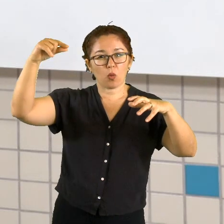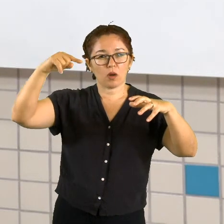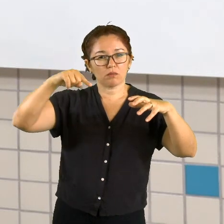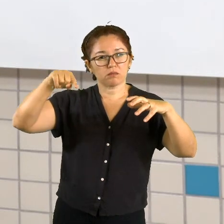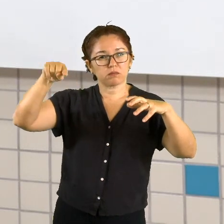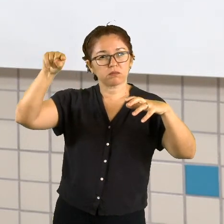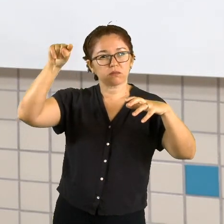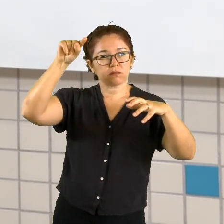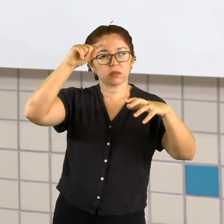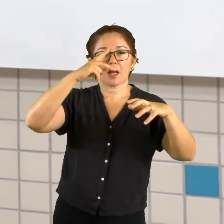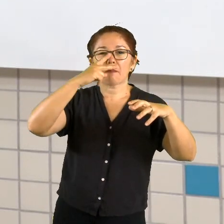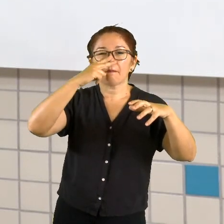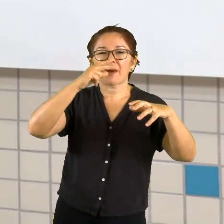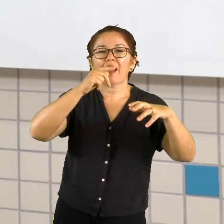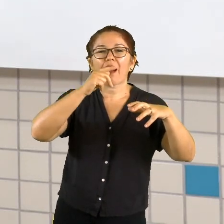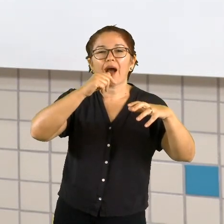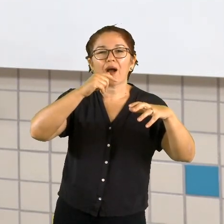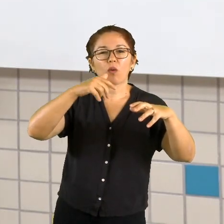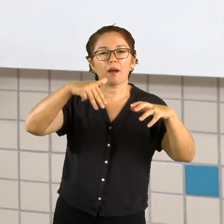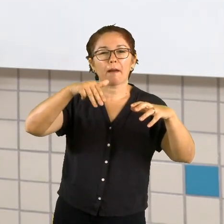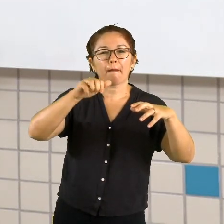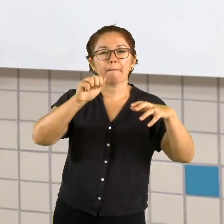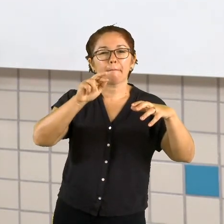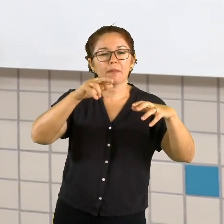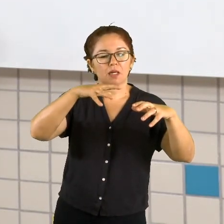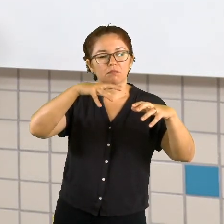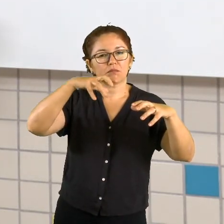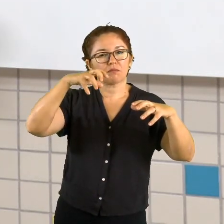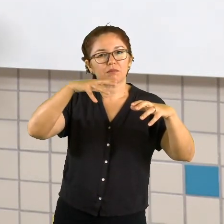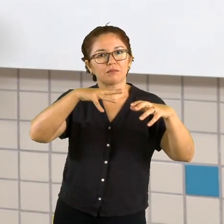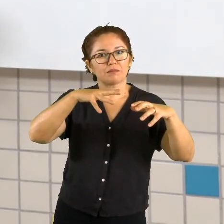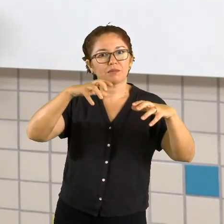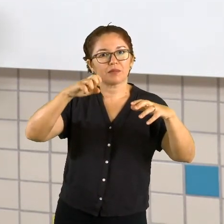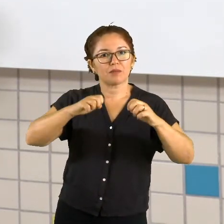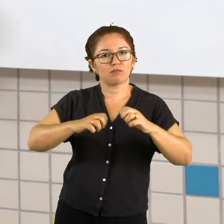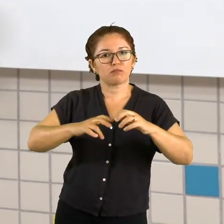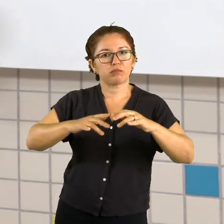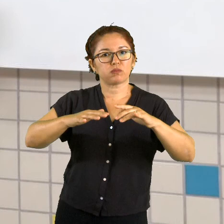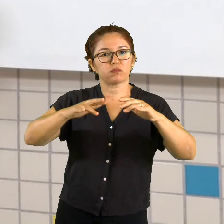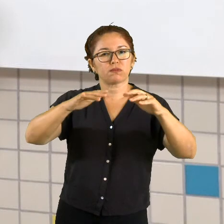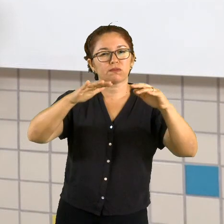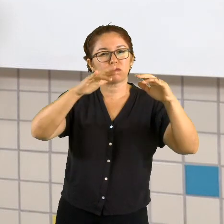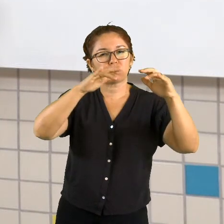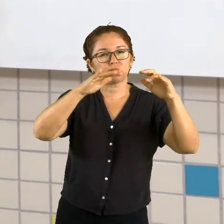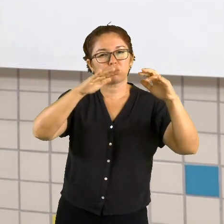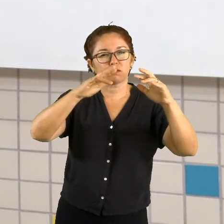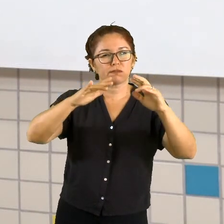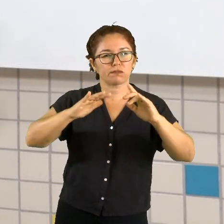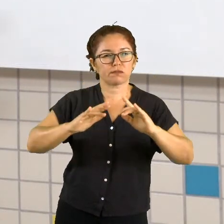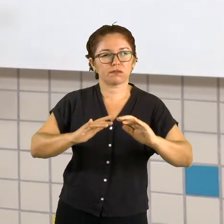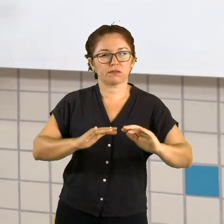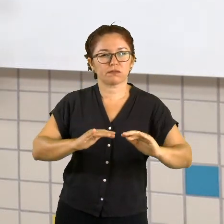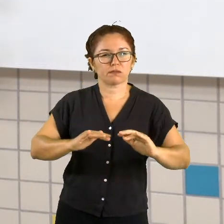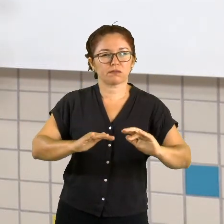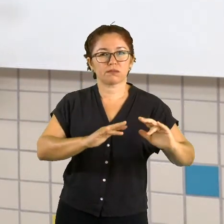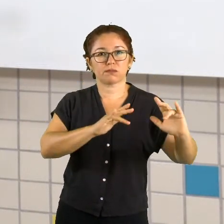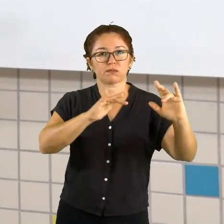atraídas para a Lua. Então, nesse movimento que a Lua faz em